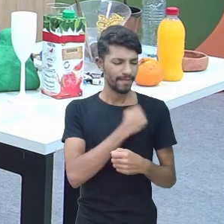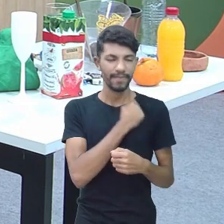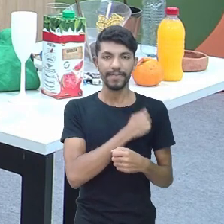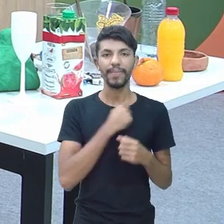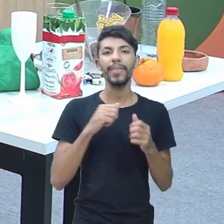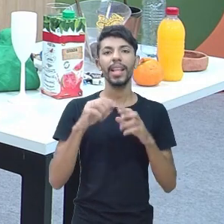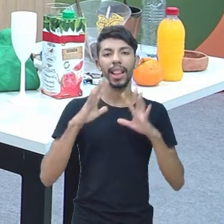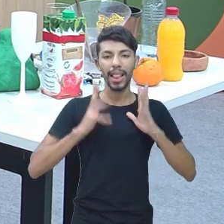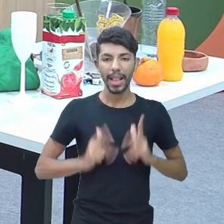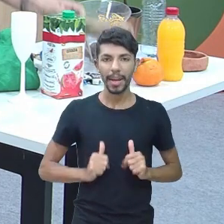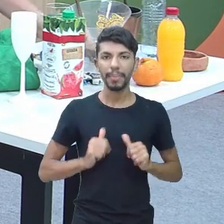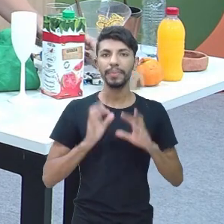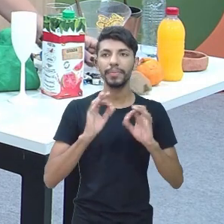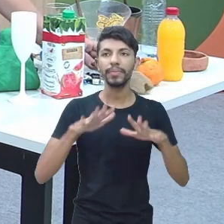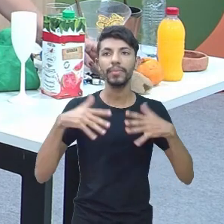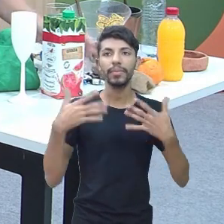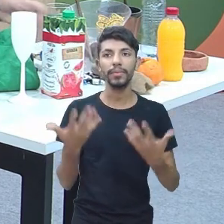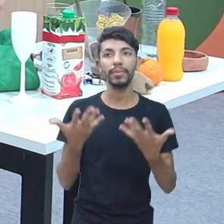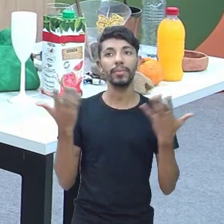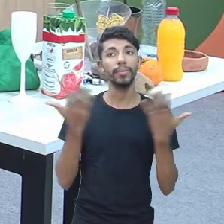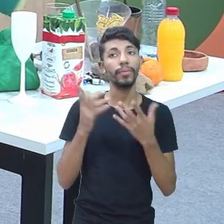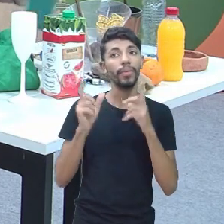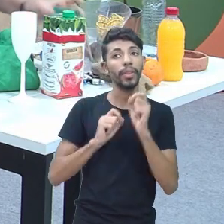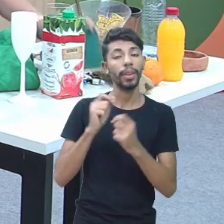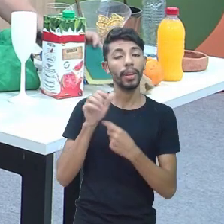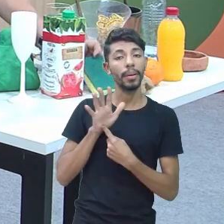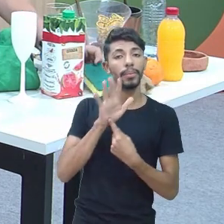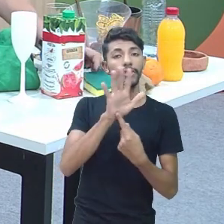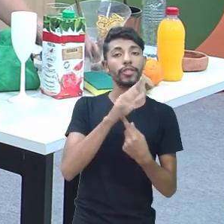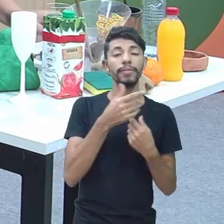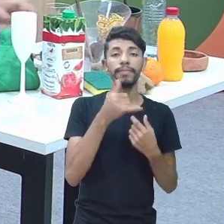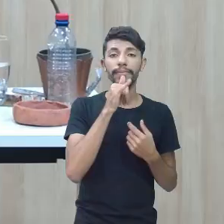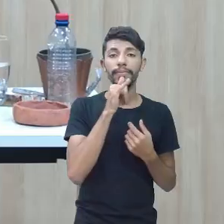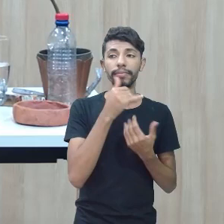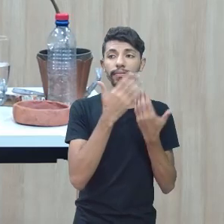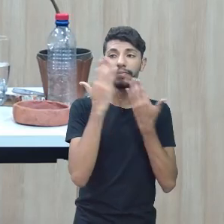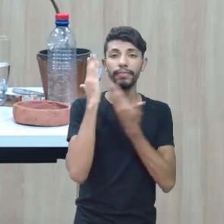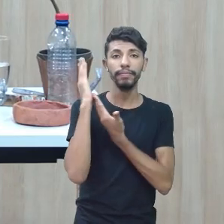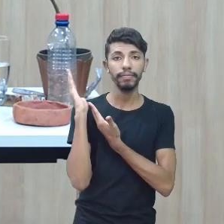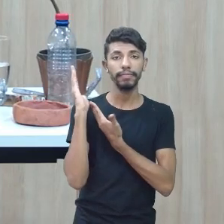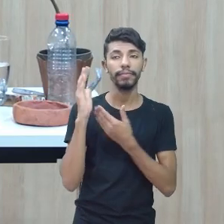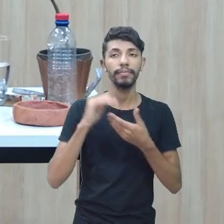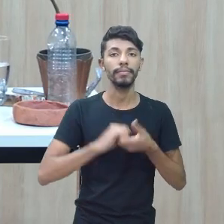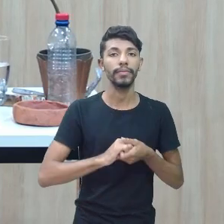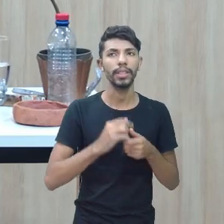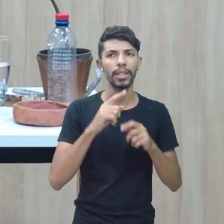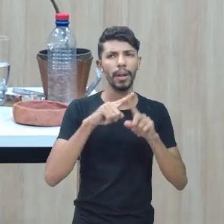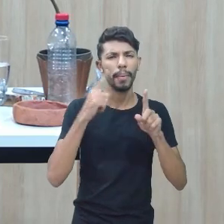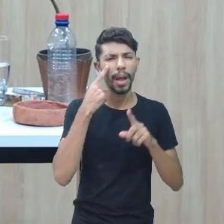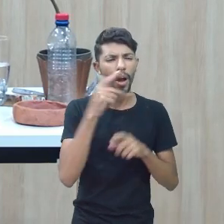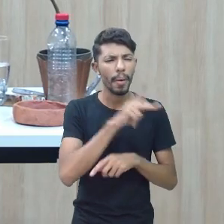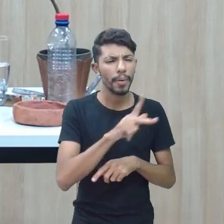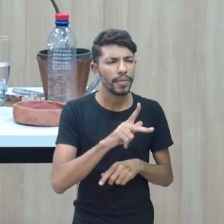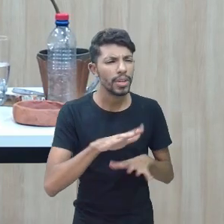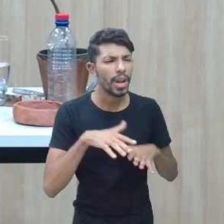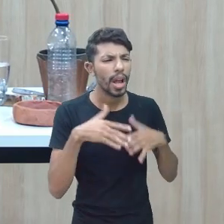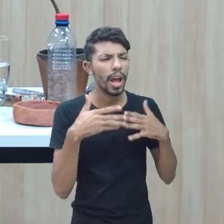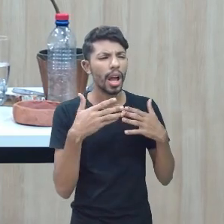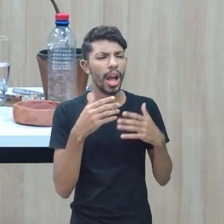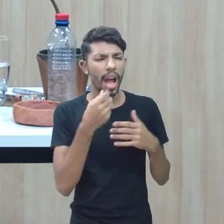viu, gente? Então, mostrei a vocês aqui esse exemplo, né? Professora, e a única